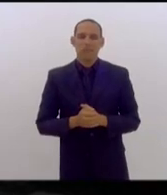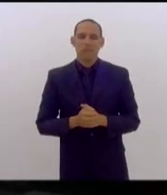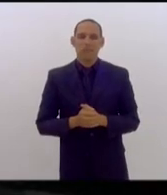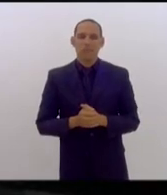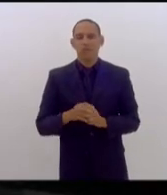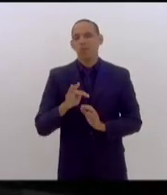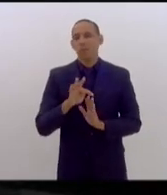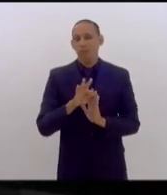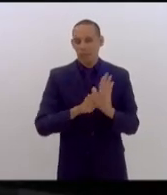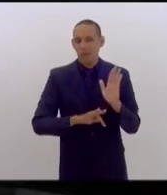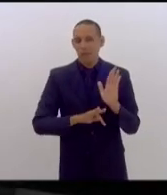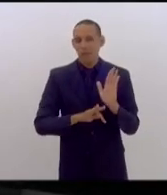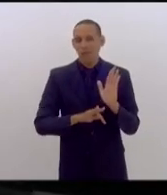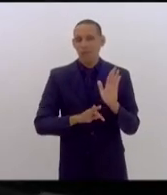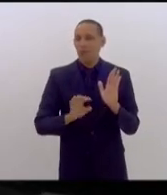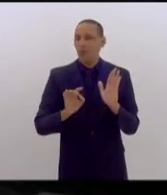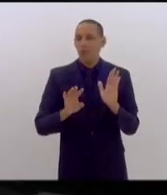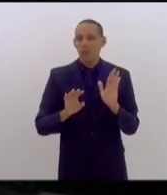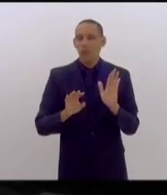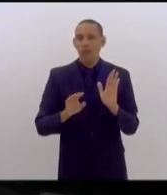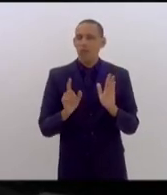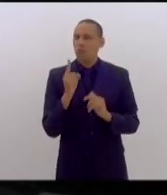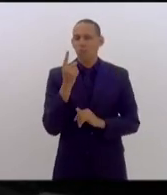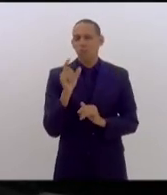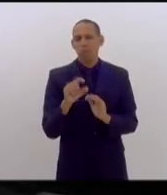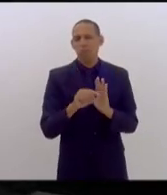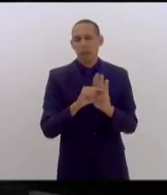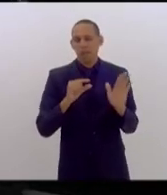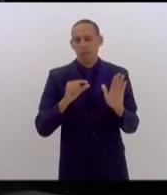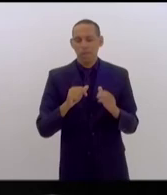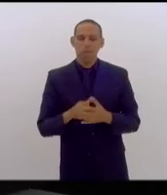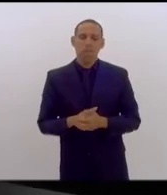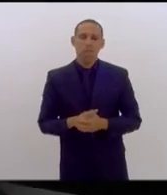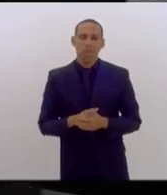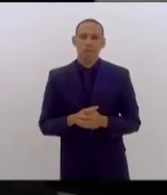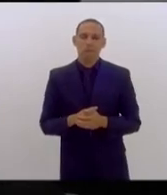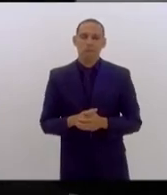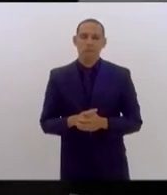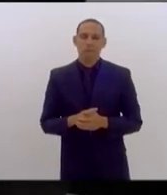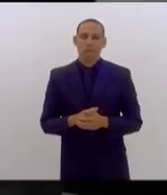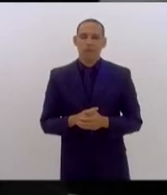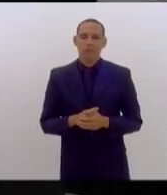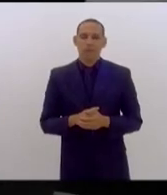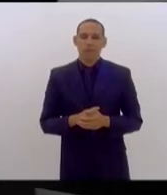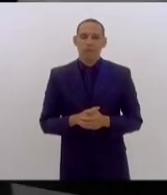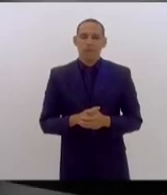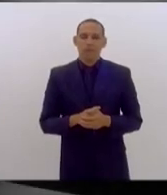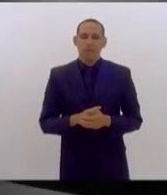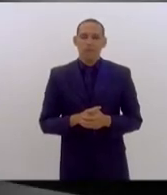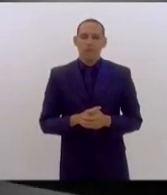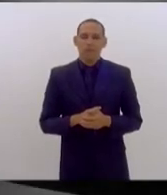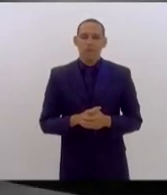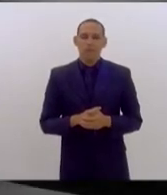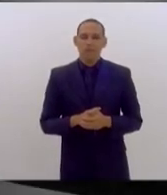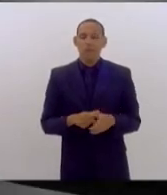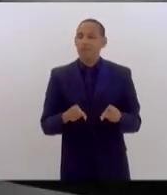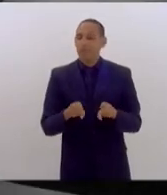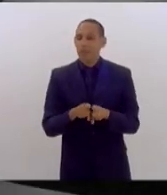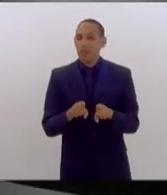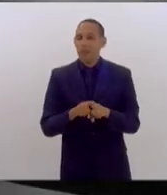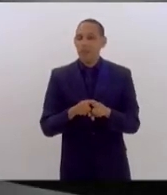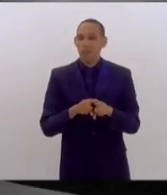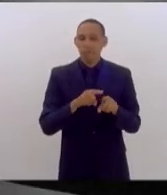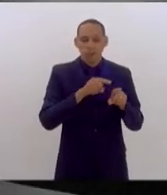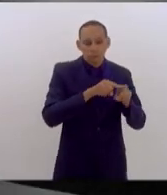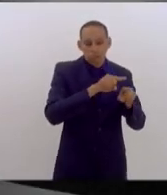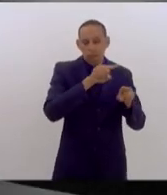uma redação que a sua mente em um parágrafo no e agora dando um